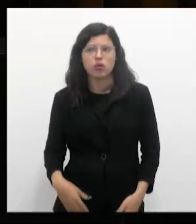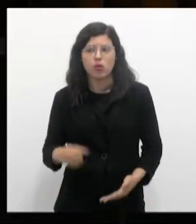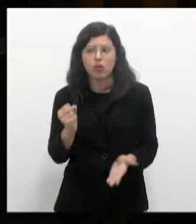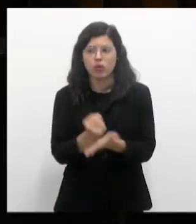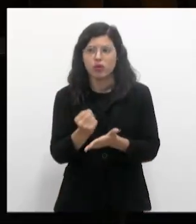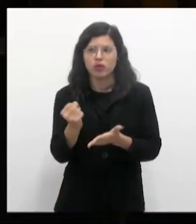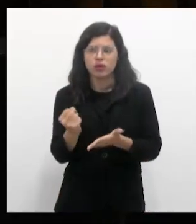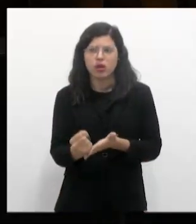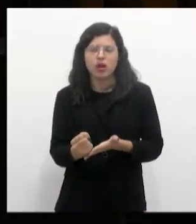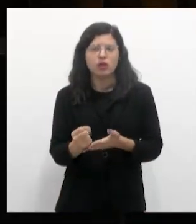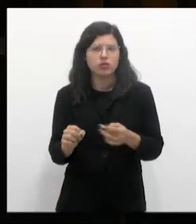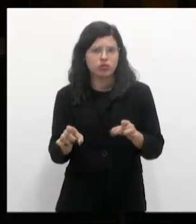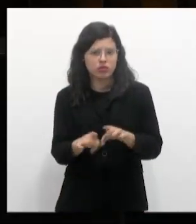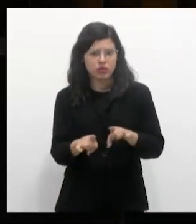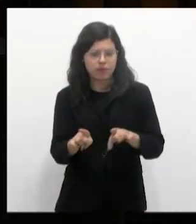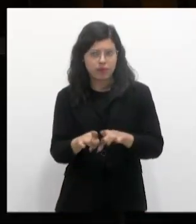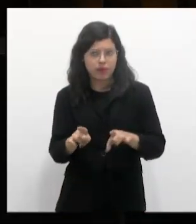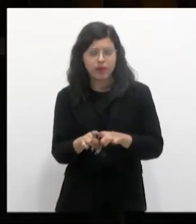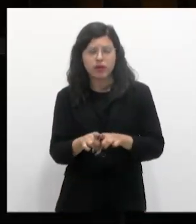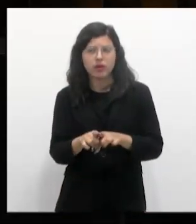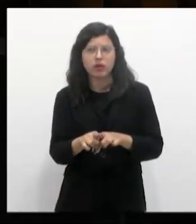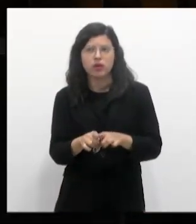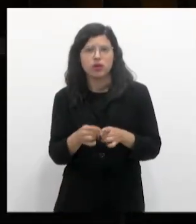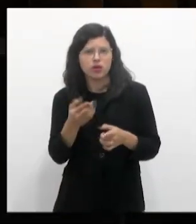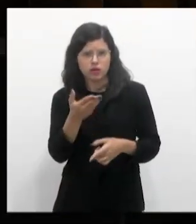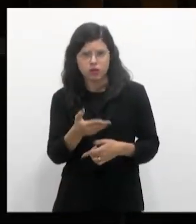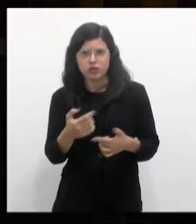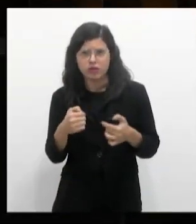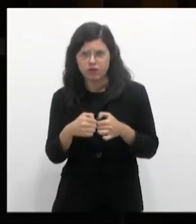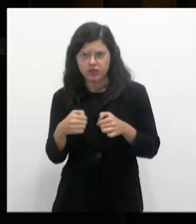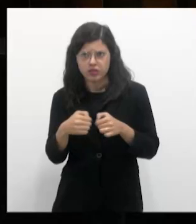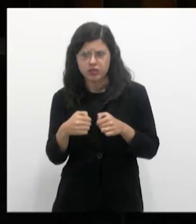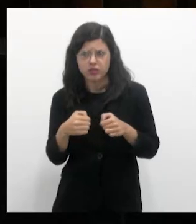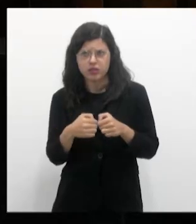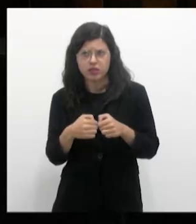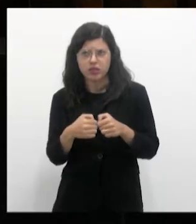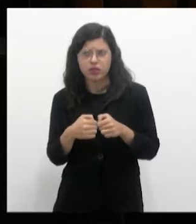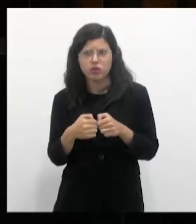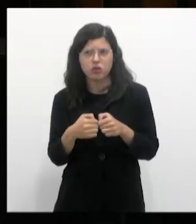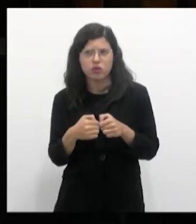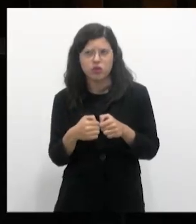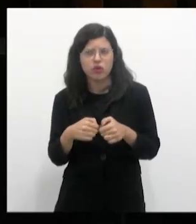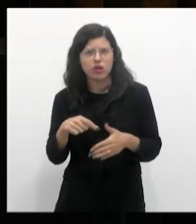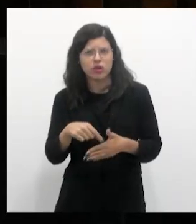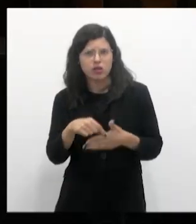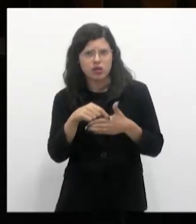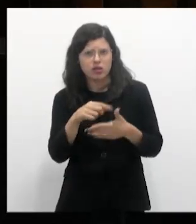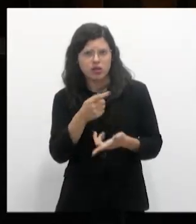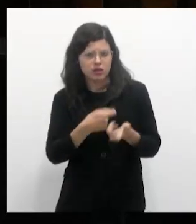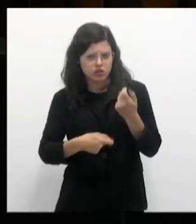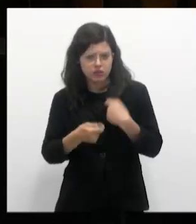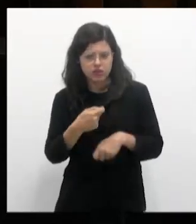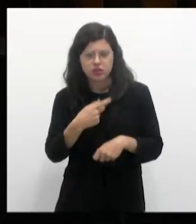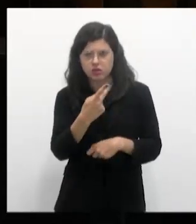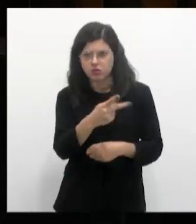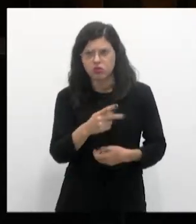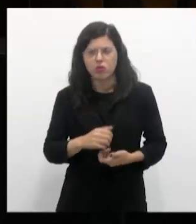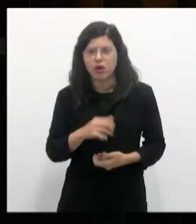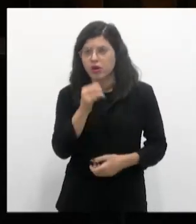contratos superfaturados que Vossa Excelência vem fazendo à frente da sua administração. Por